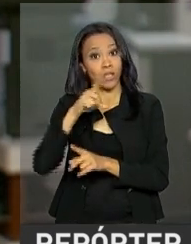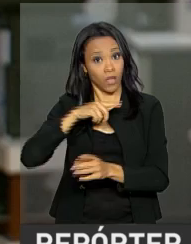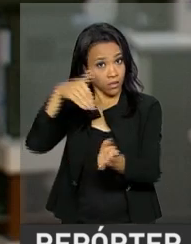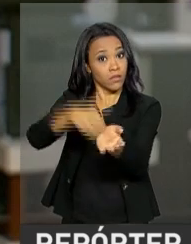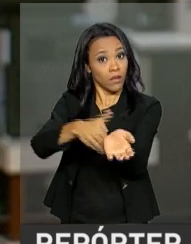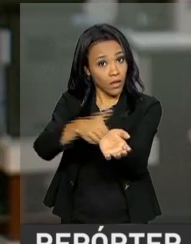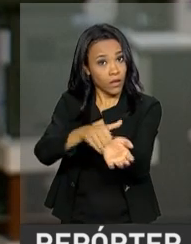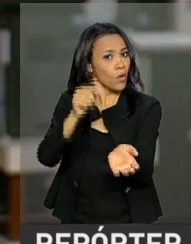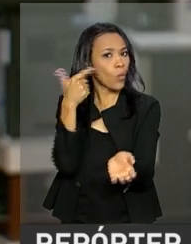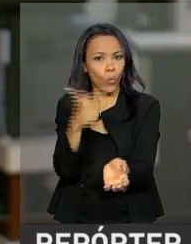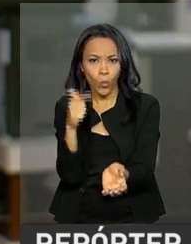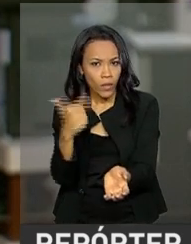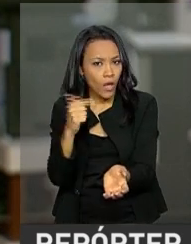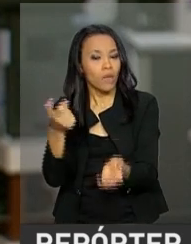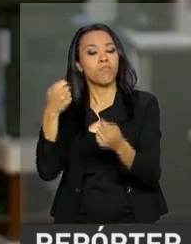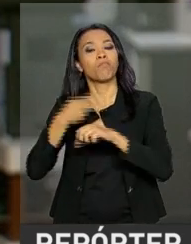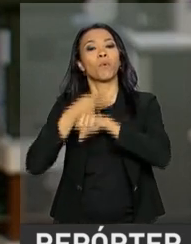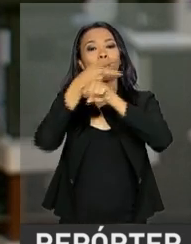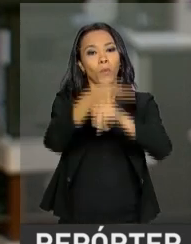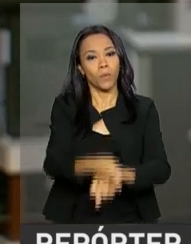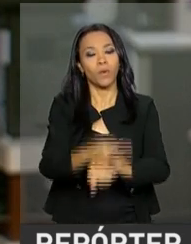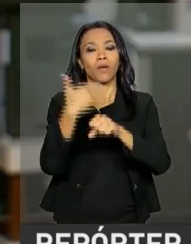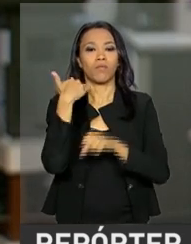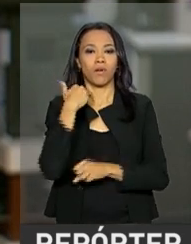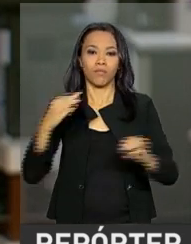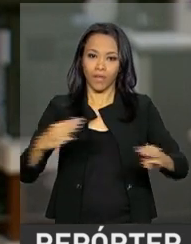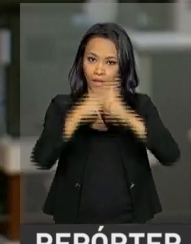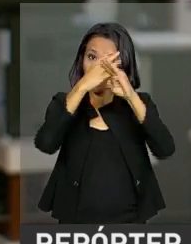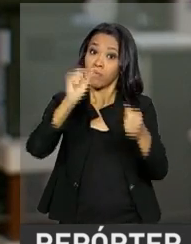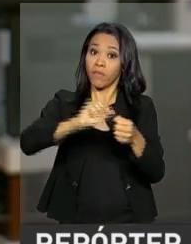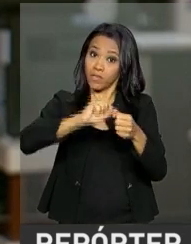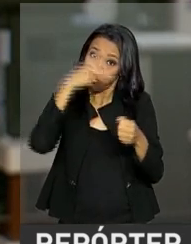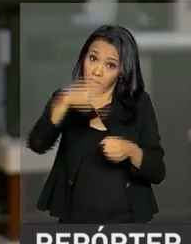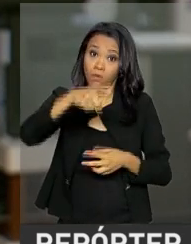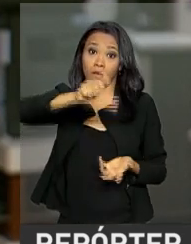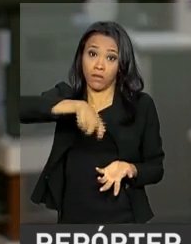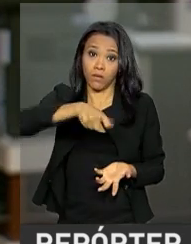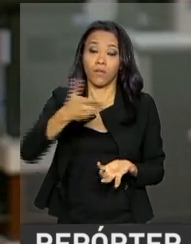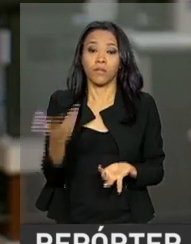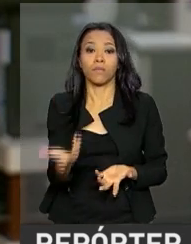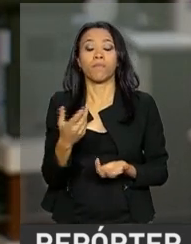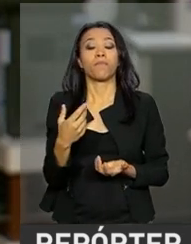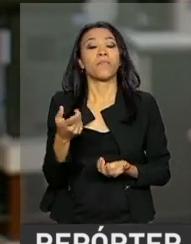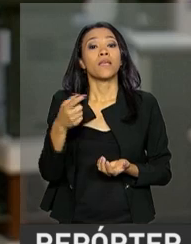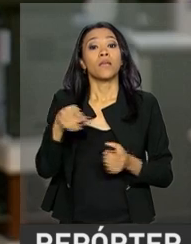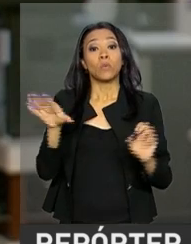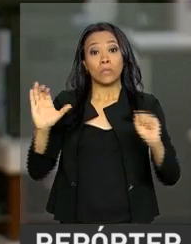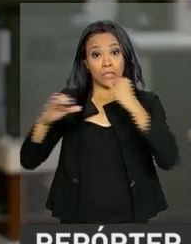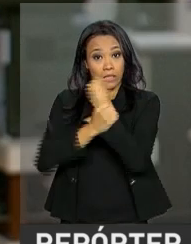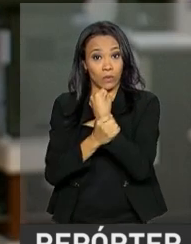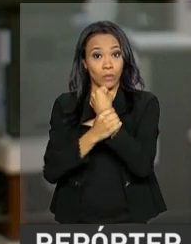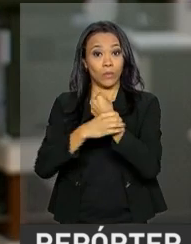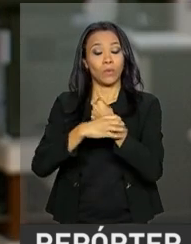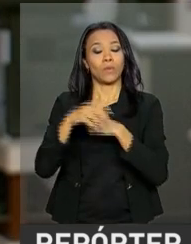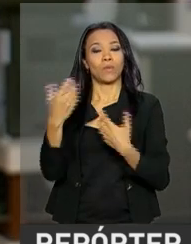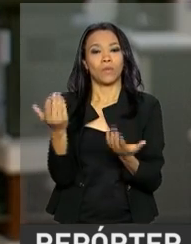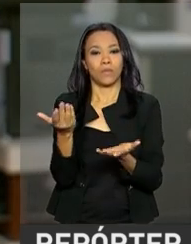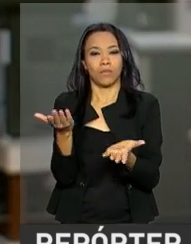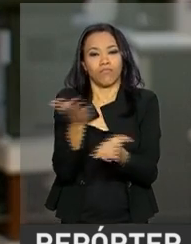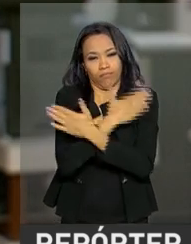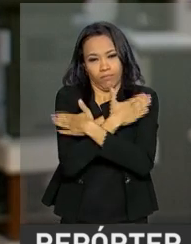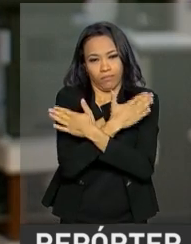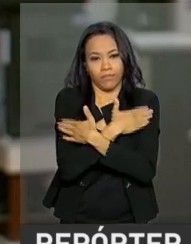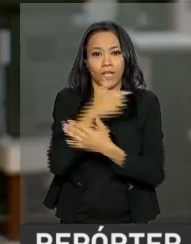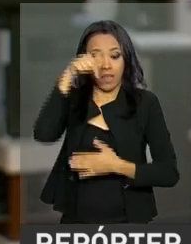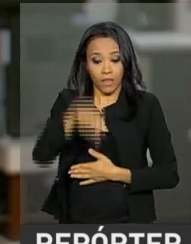esse cartão deve ir até uma agência da Caixa Econômica Federal para fazer um segundo a divisão de seguro desemprego e abono salarial do ministério do trabalho